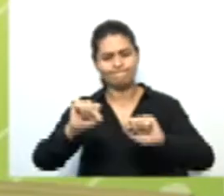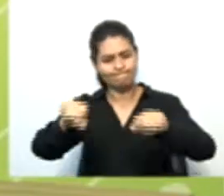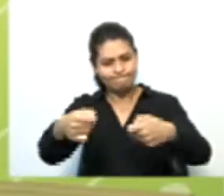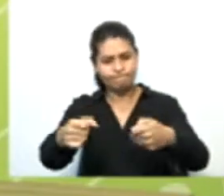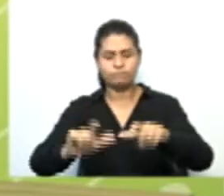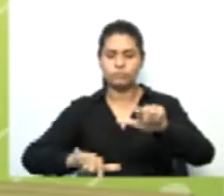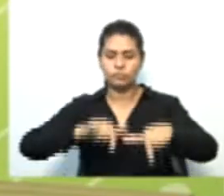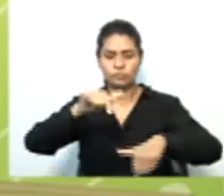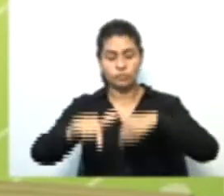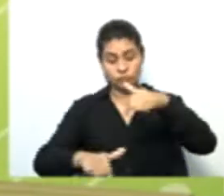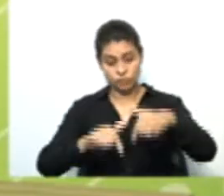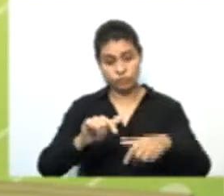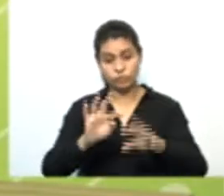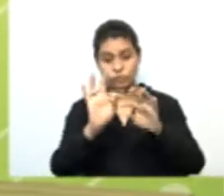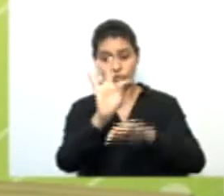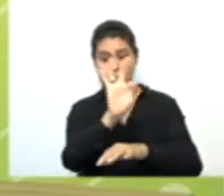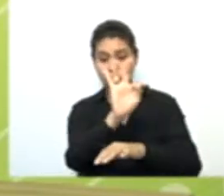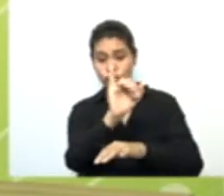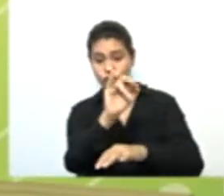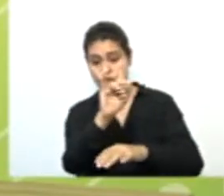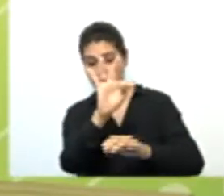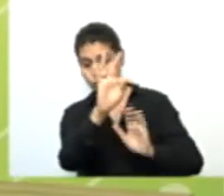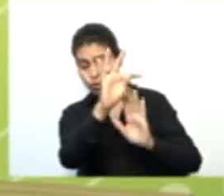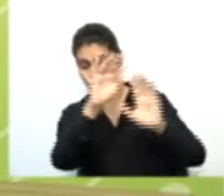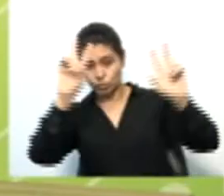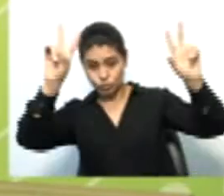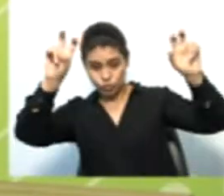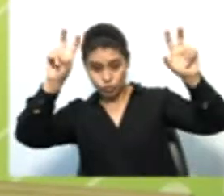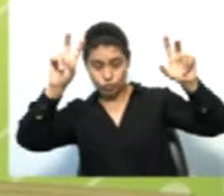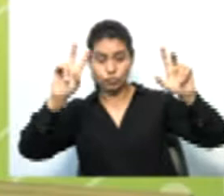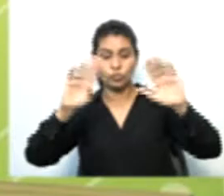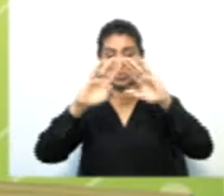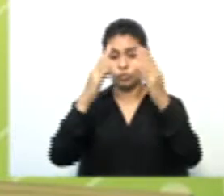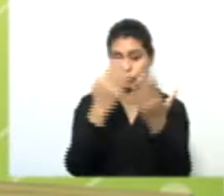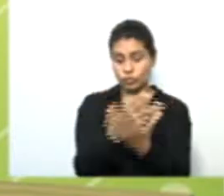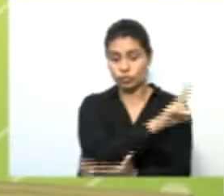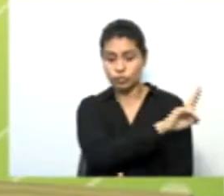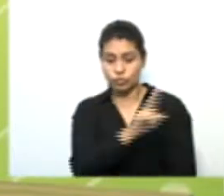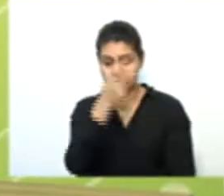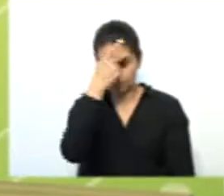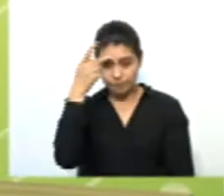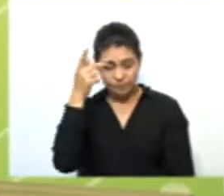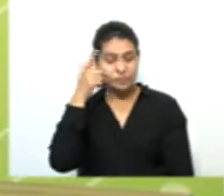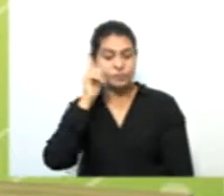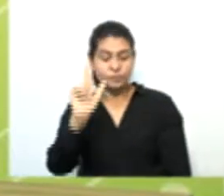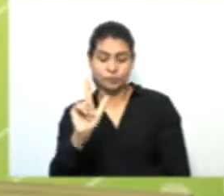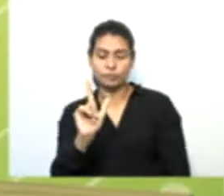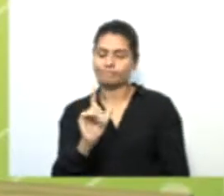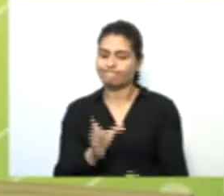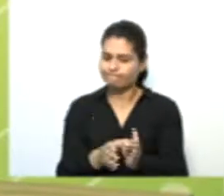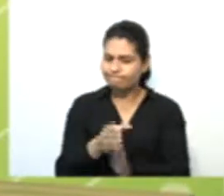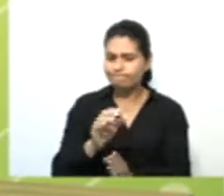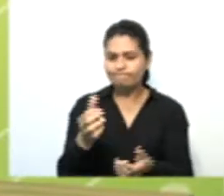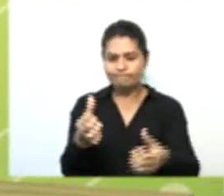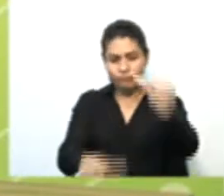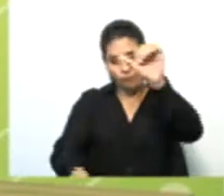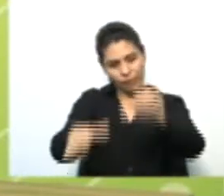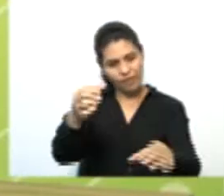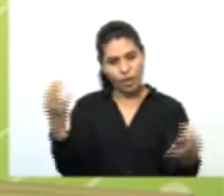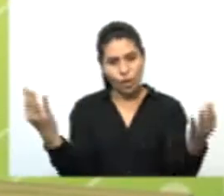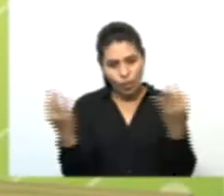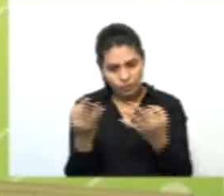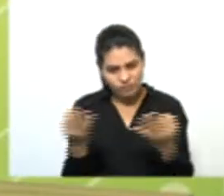trabalho intitulado de autoria, aí o nome das pessoas, pela obtenção do conceito de avaliação excelente